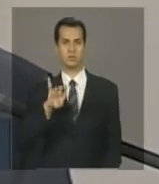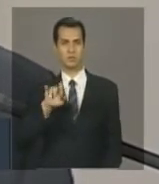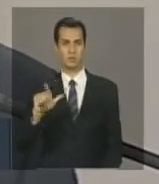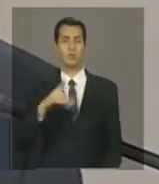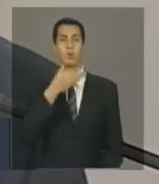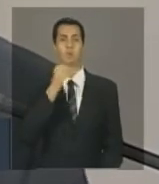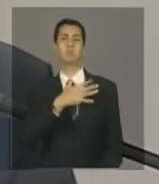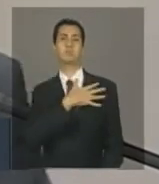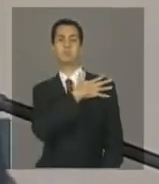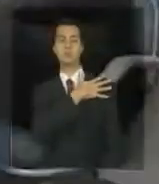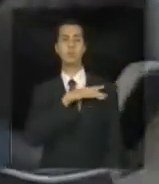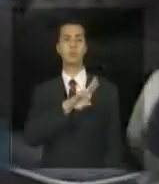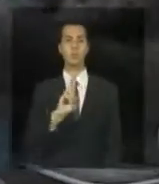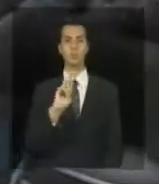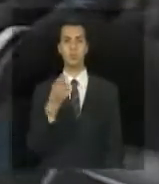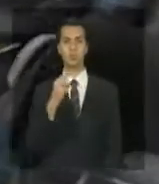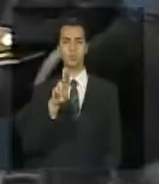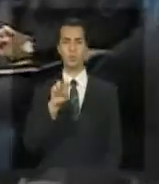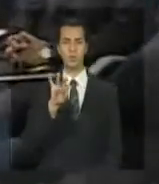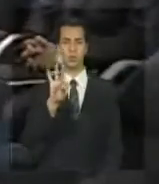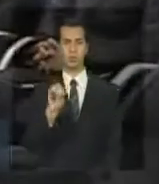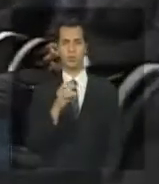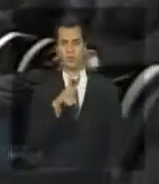Coronel Humberto Viana